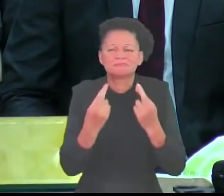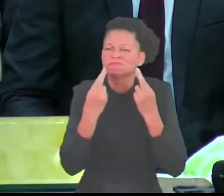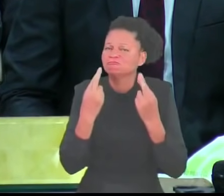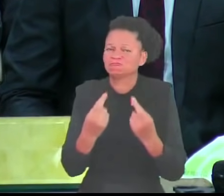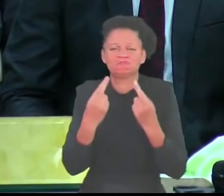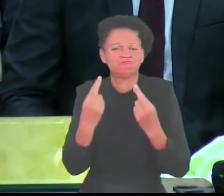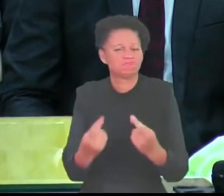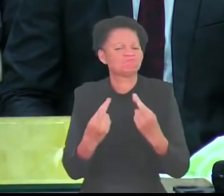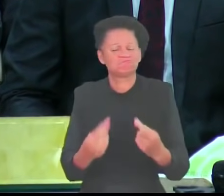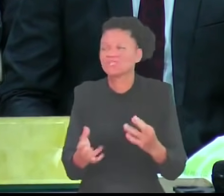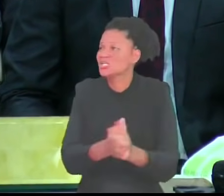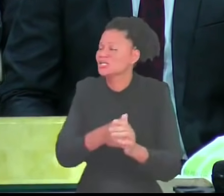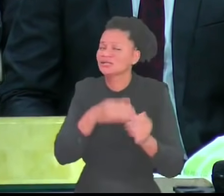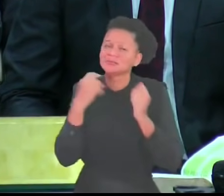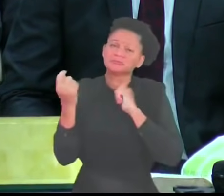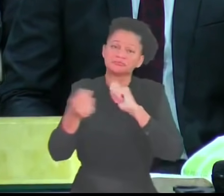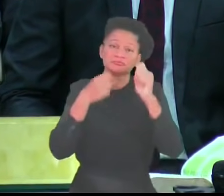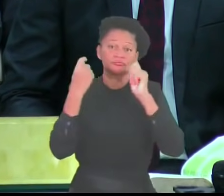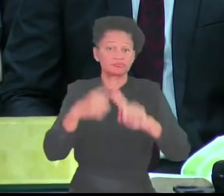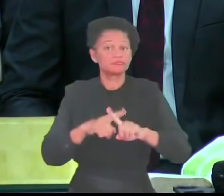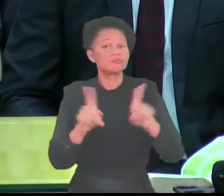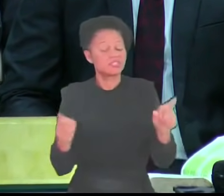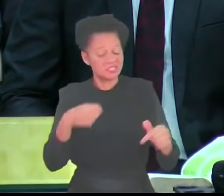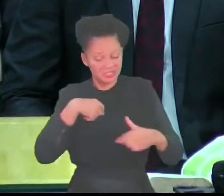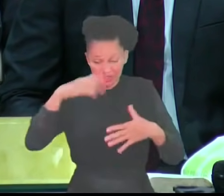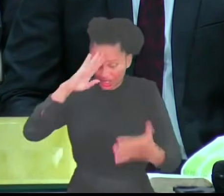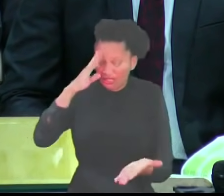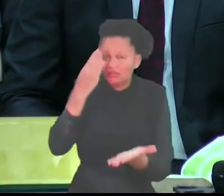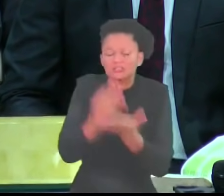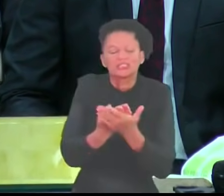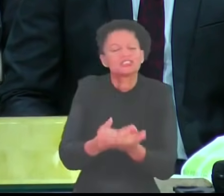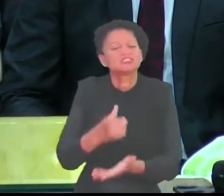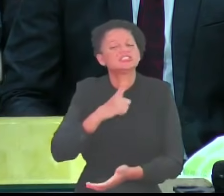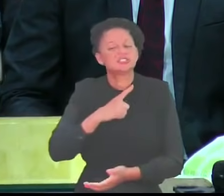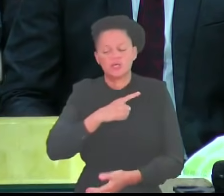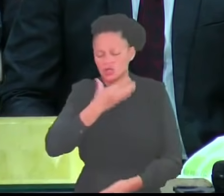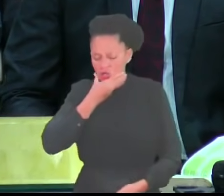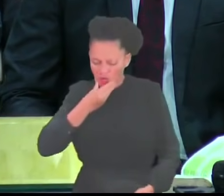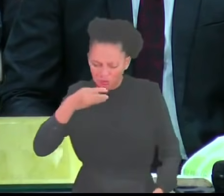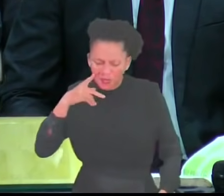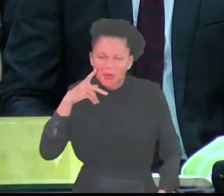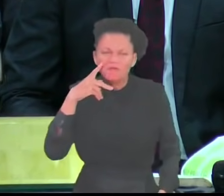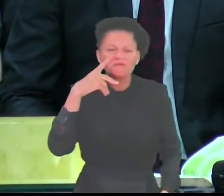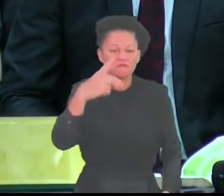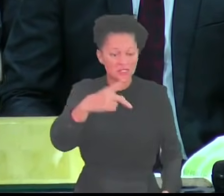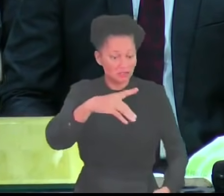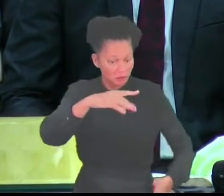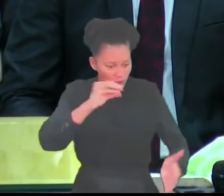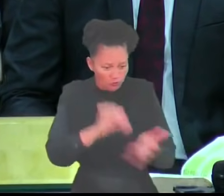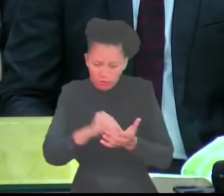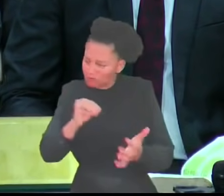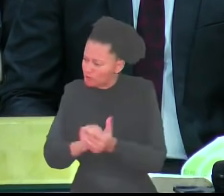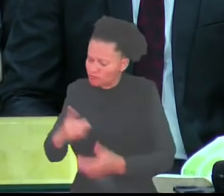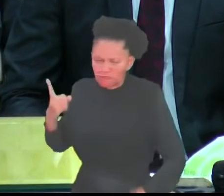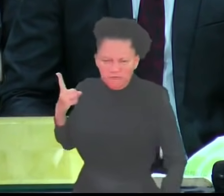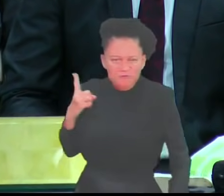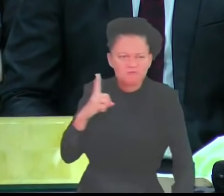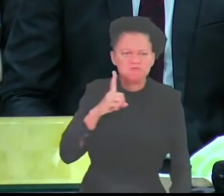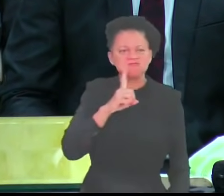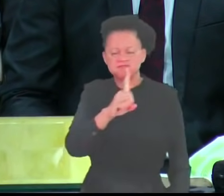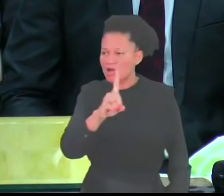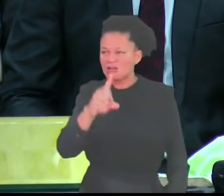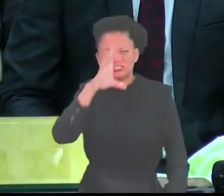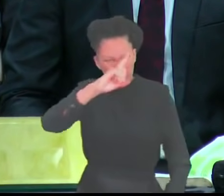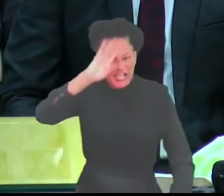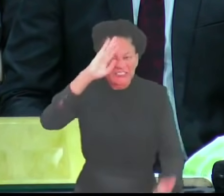Aleluia. Mas eu creio que ainda existe profeta no deserto. Quem acredita que Deus